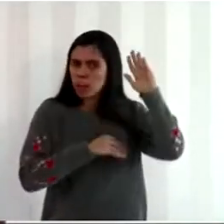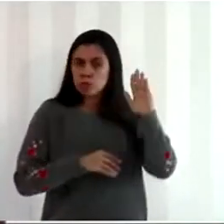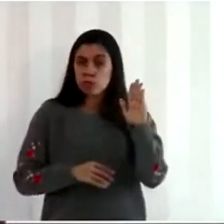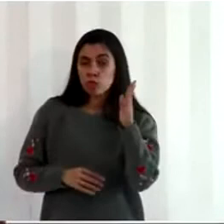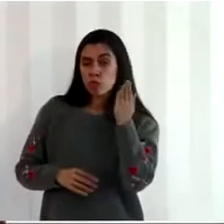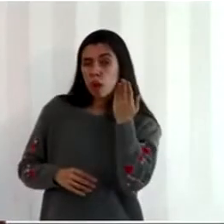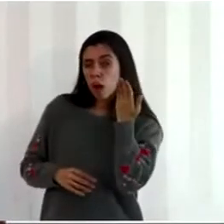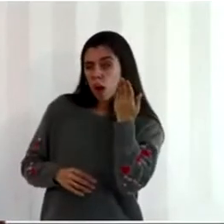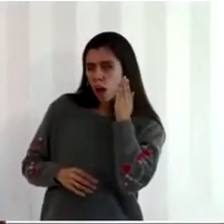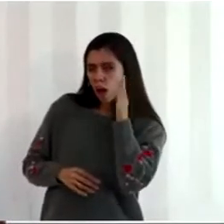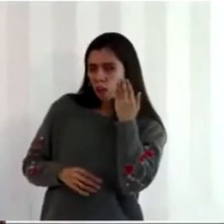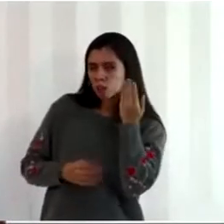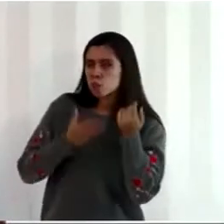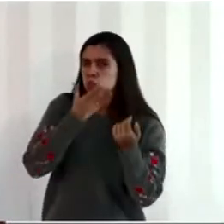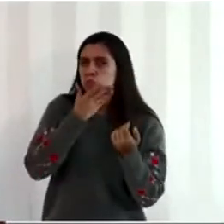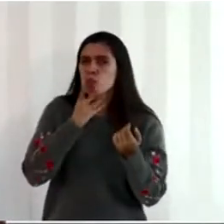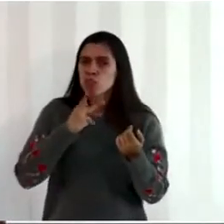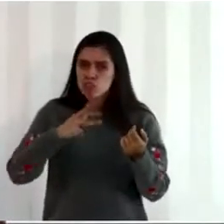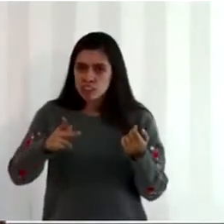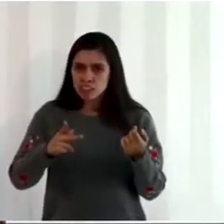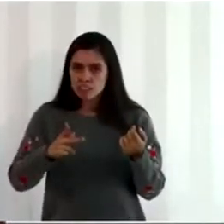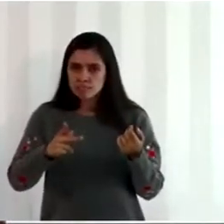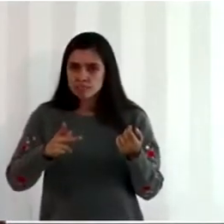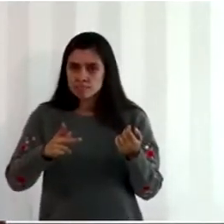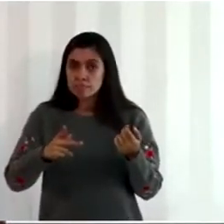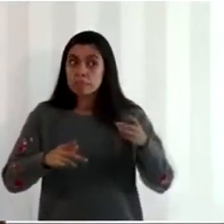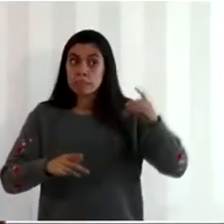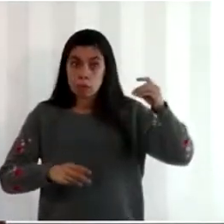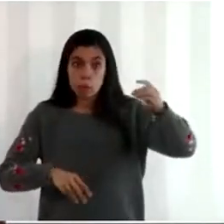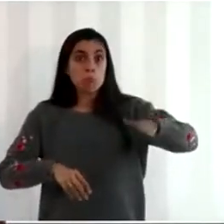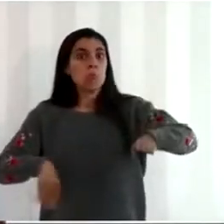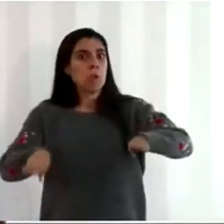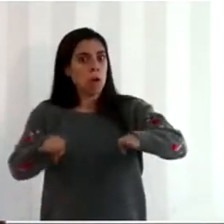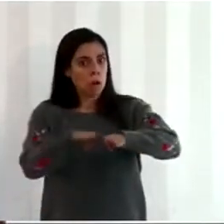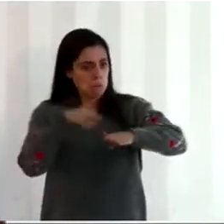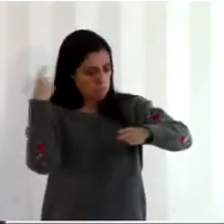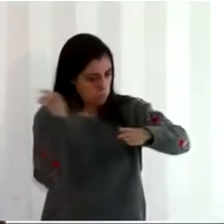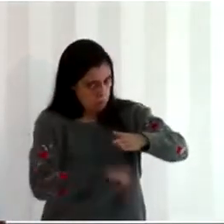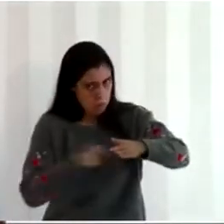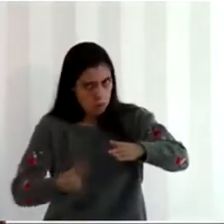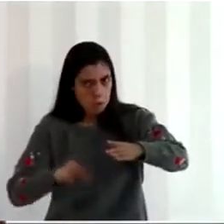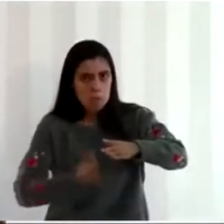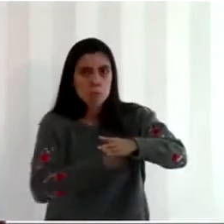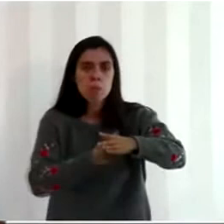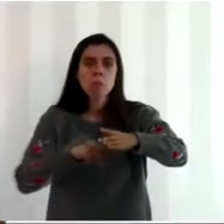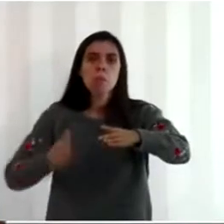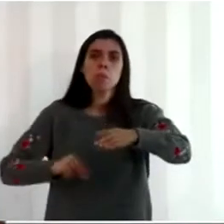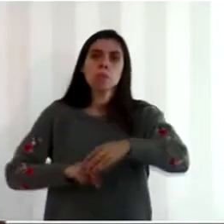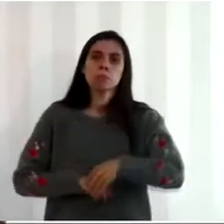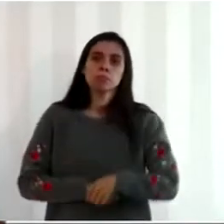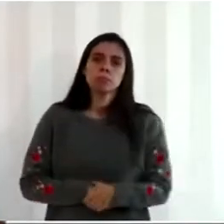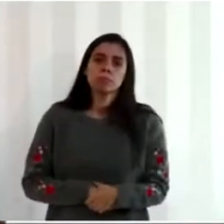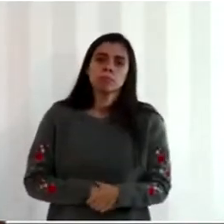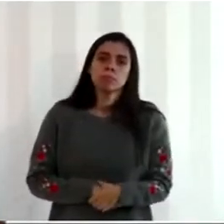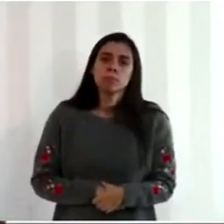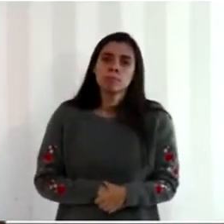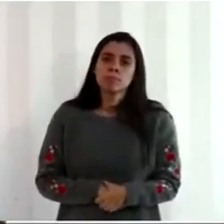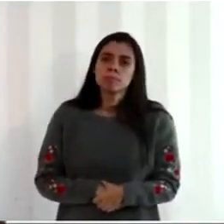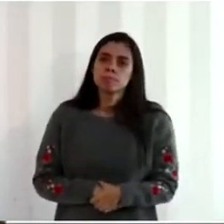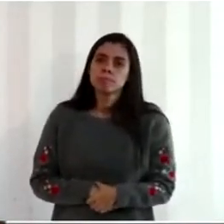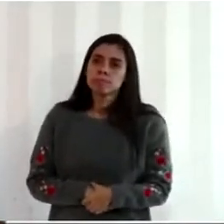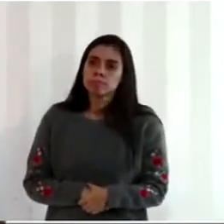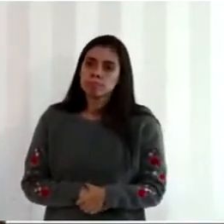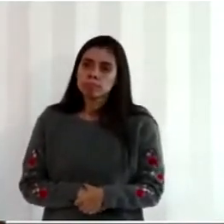coisa, muita prevaricação, mas agora, meus irmãos, o Senhor está dizendo que vai mudar esse quadro. Por